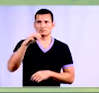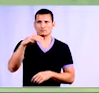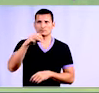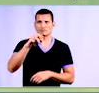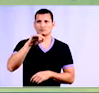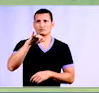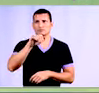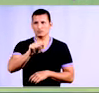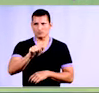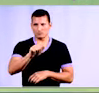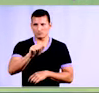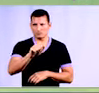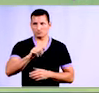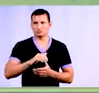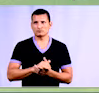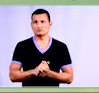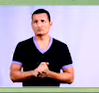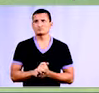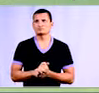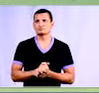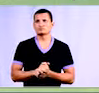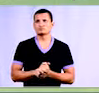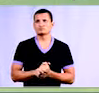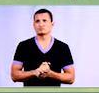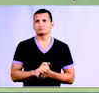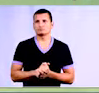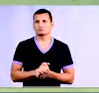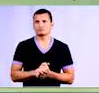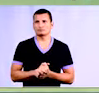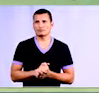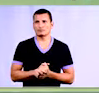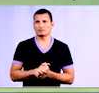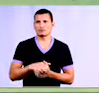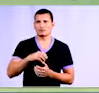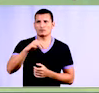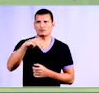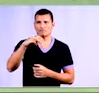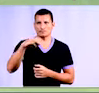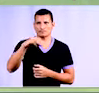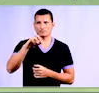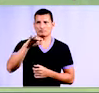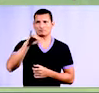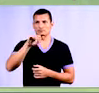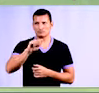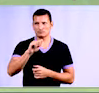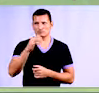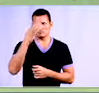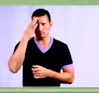de gerência de memória, em que as memórias